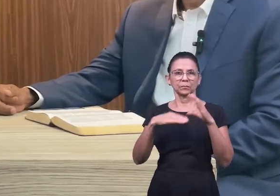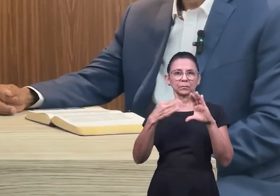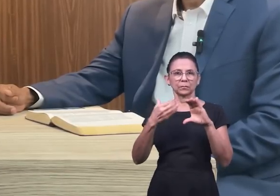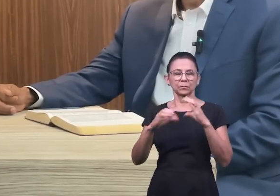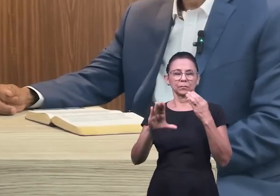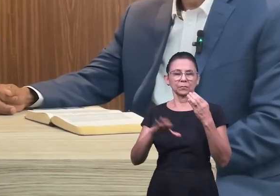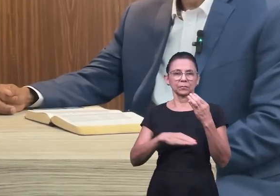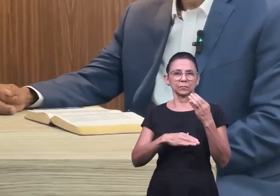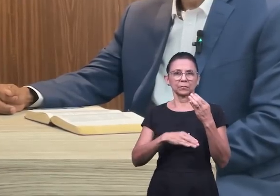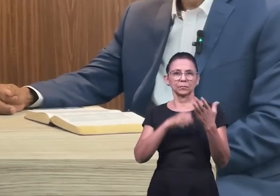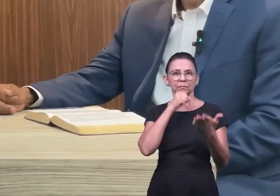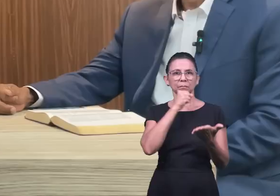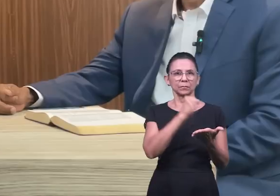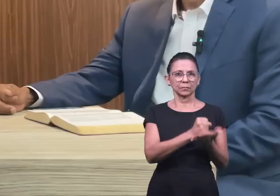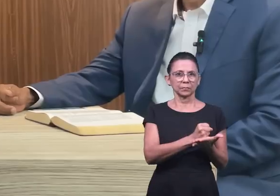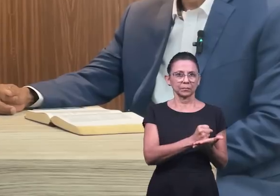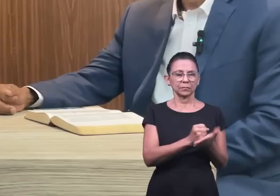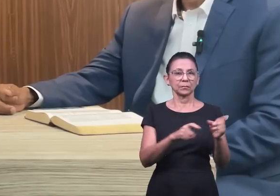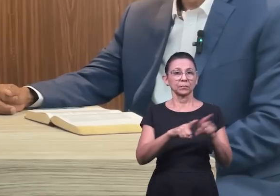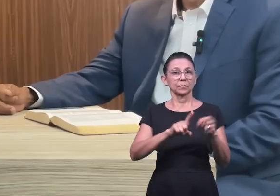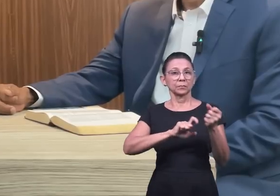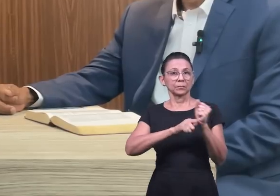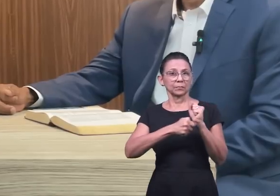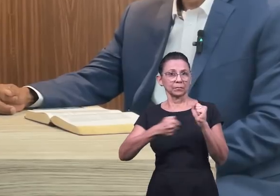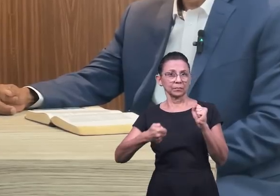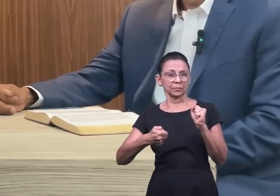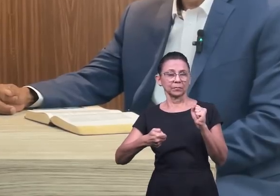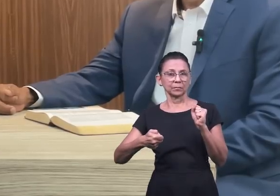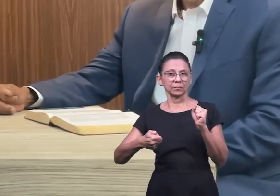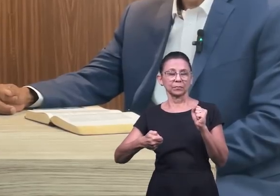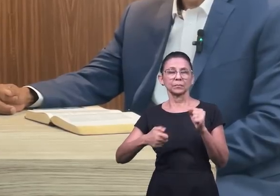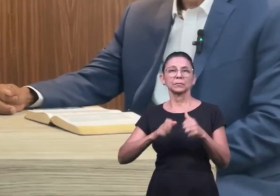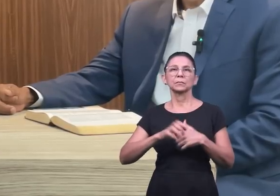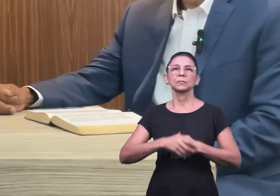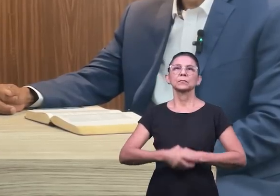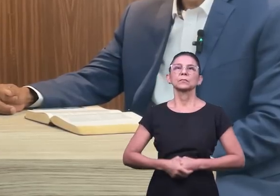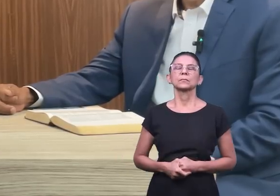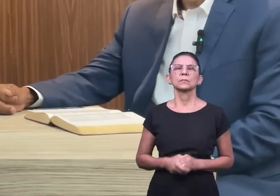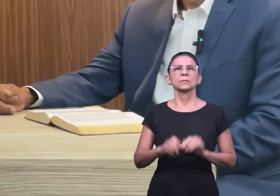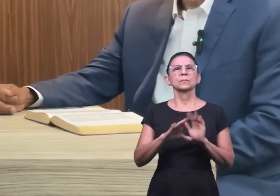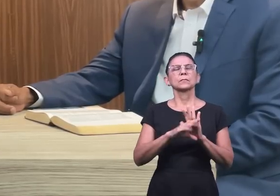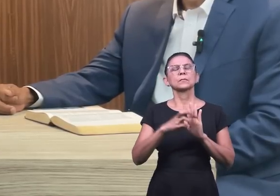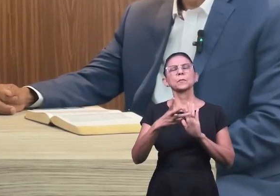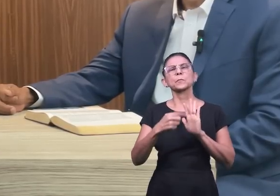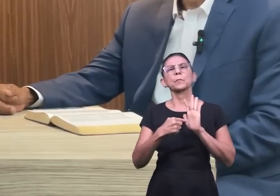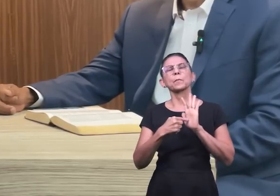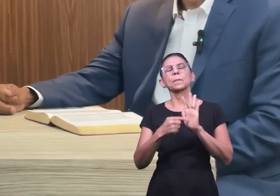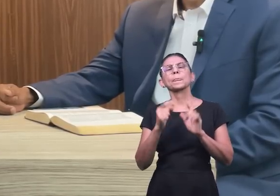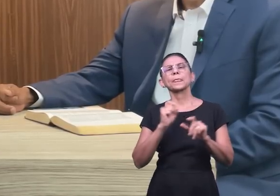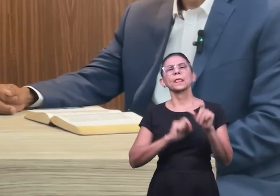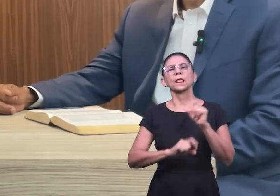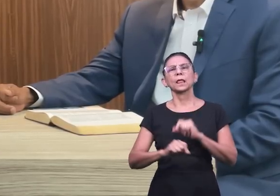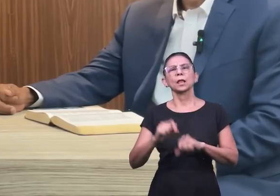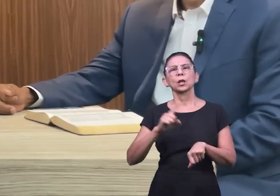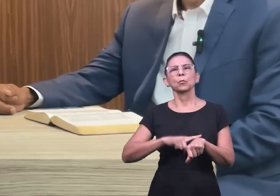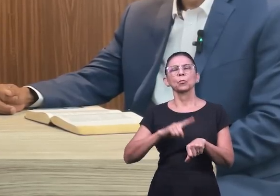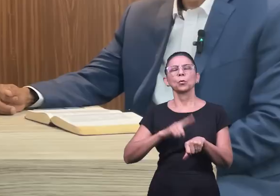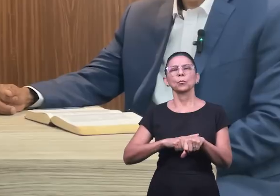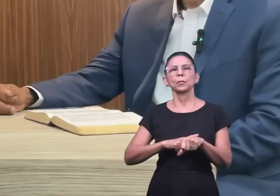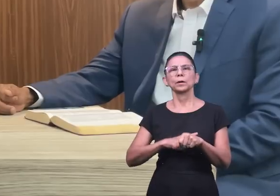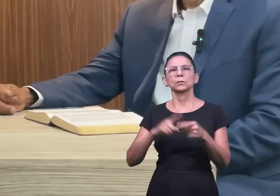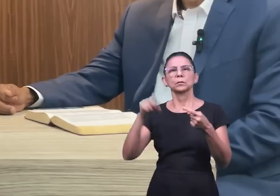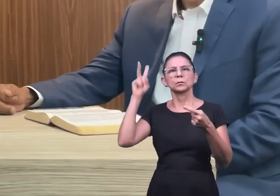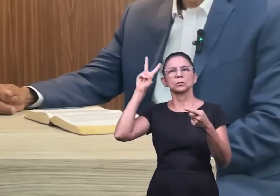nosso assunto de hoje é nesse capítulo, no capítulo 3, estamos vendo a definição histórica,